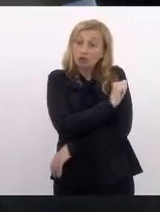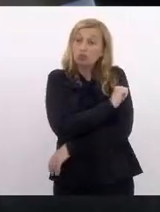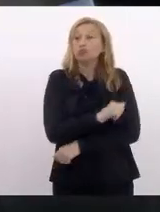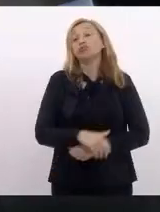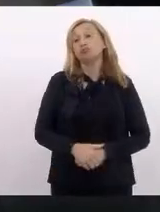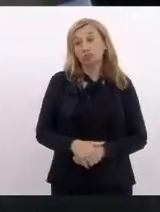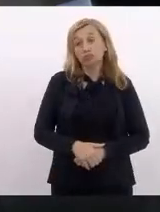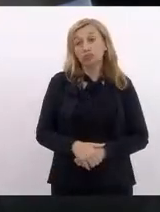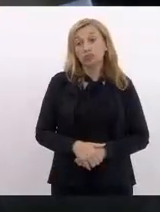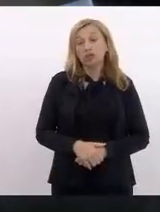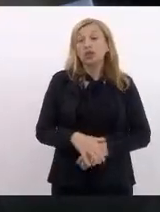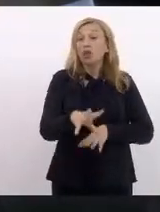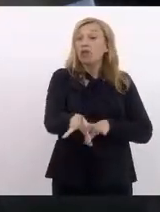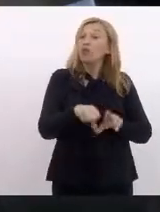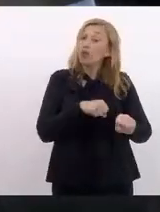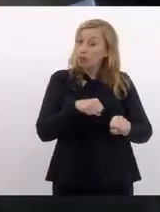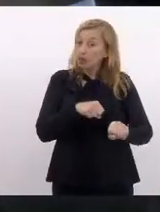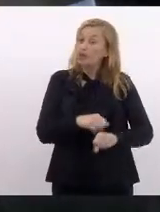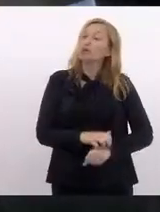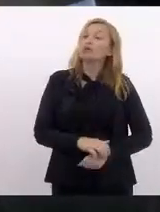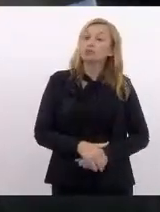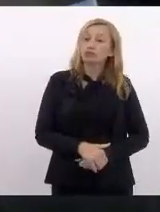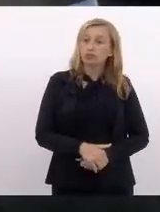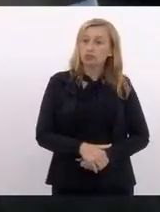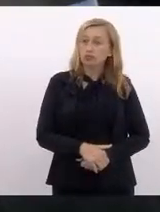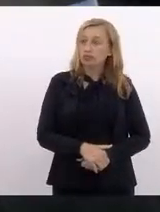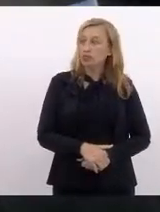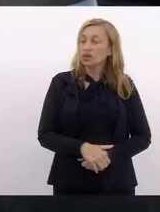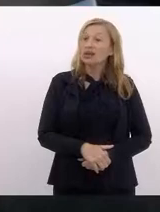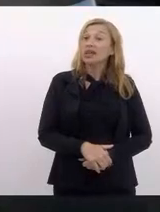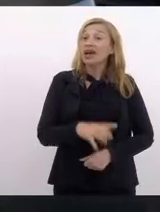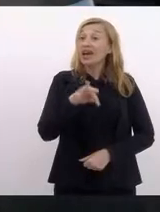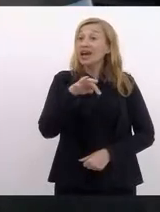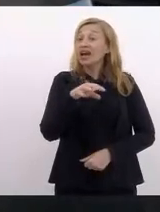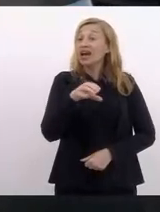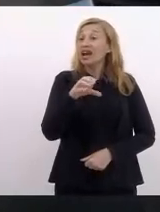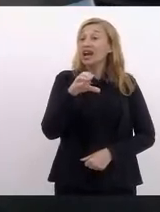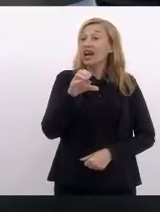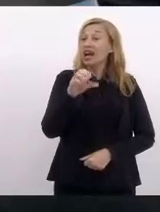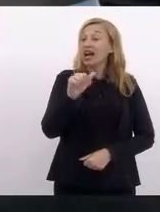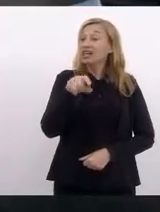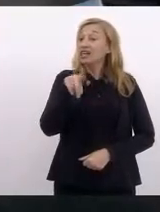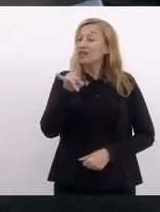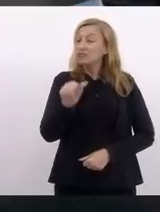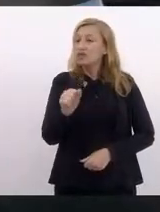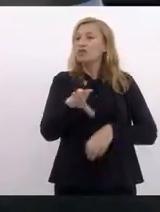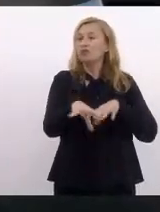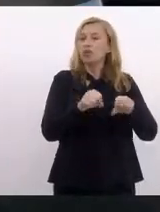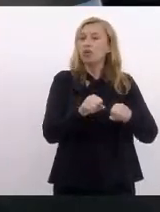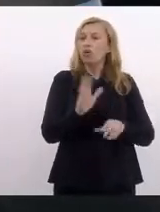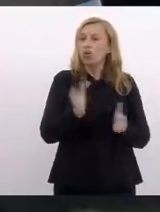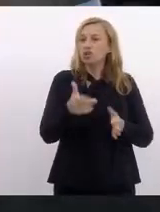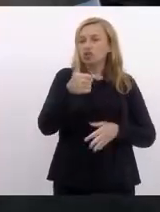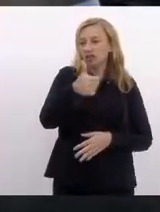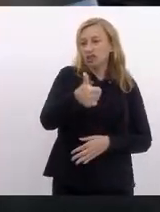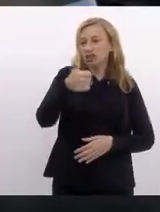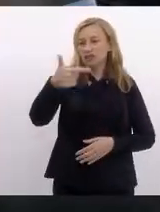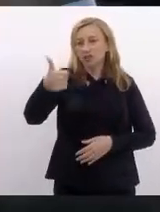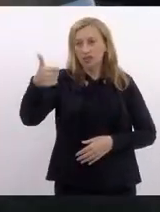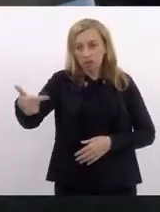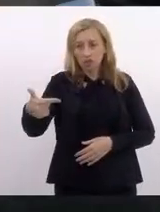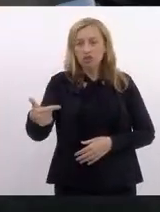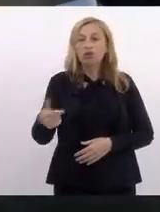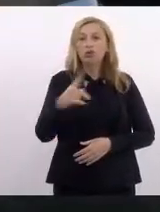os que estão em formação ainda é uma academia porque hoje 17122 e os praças